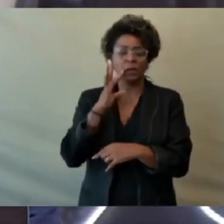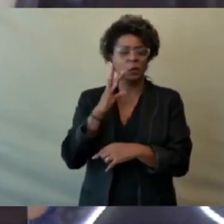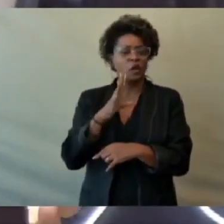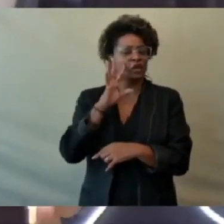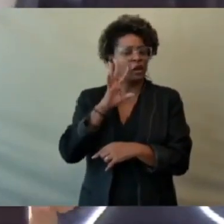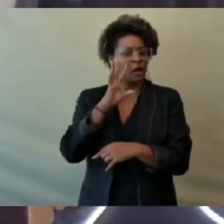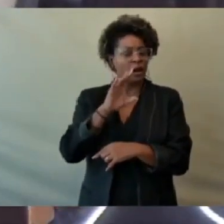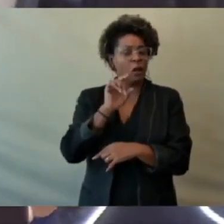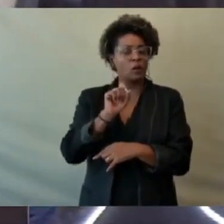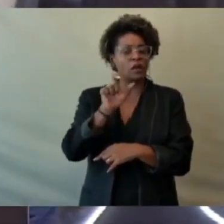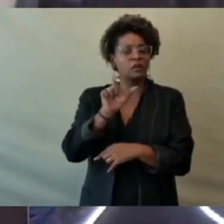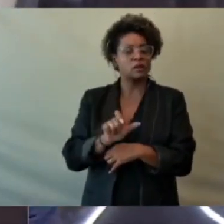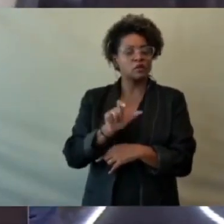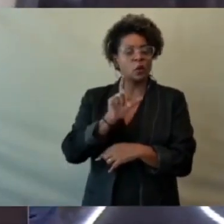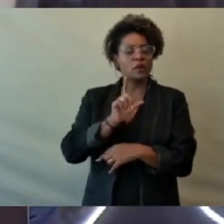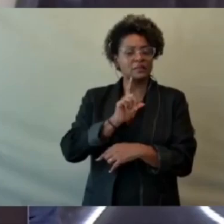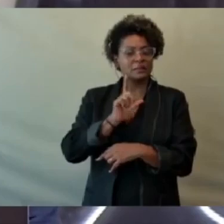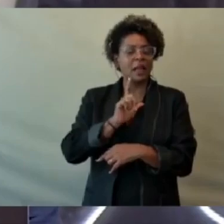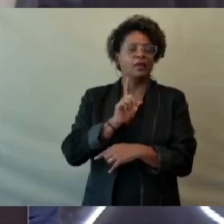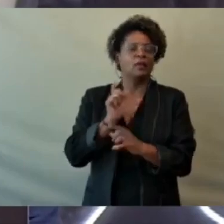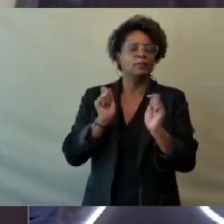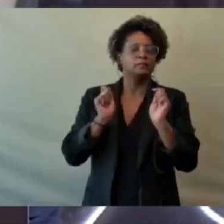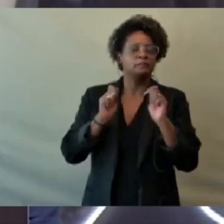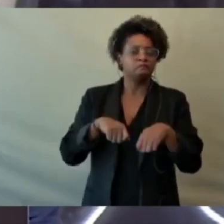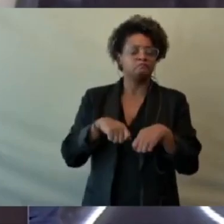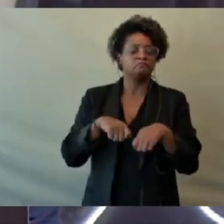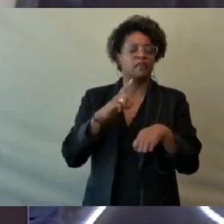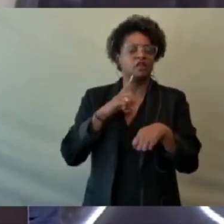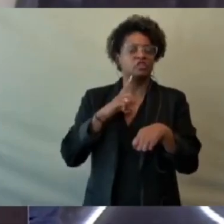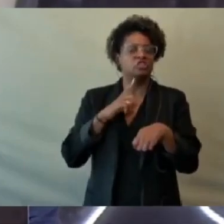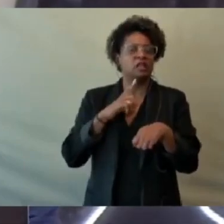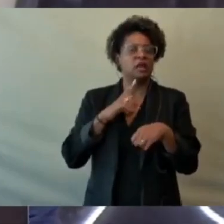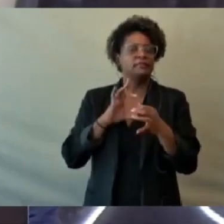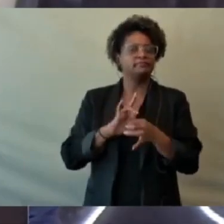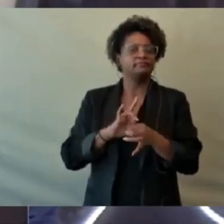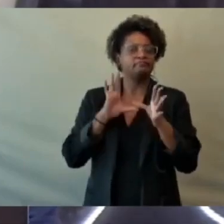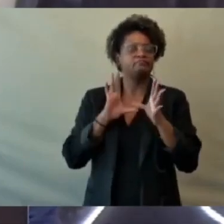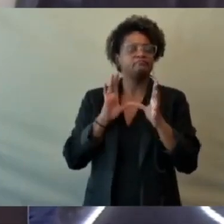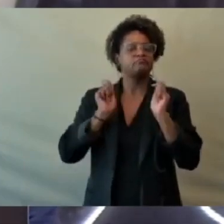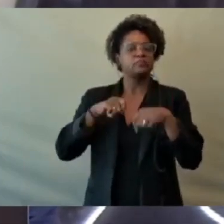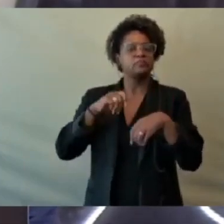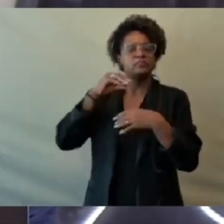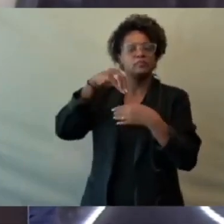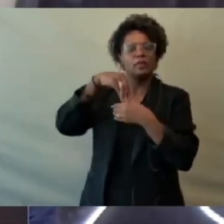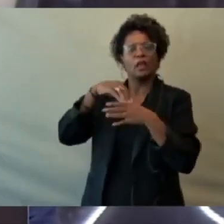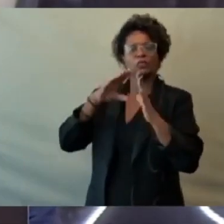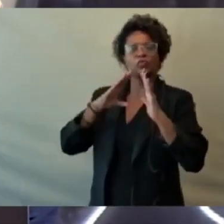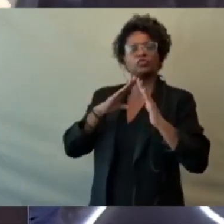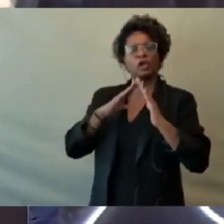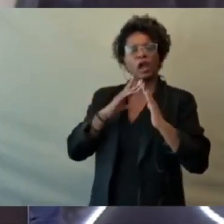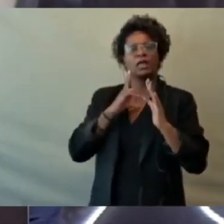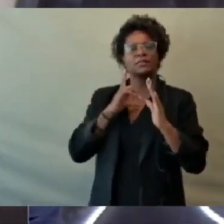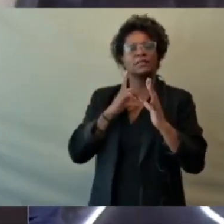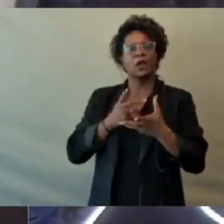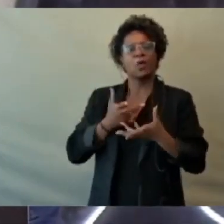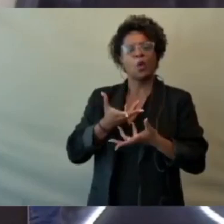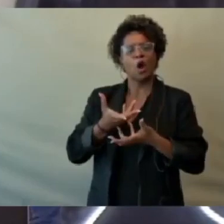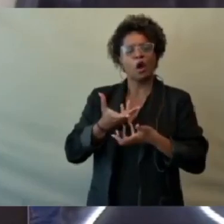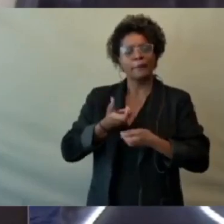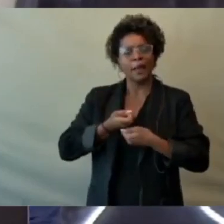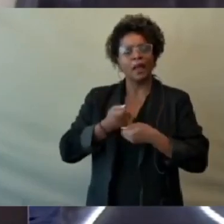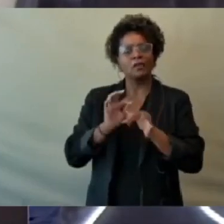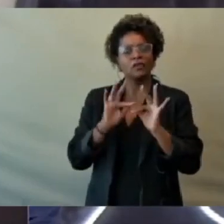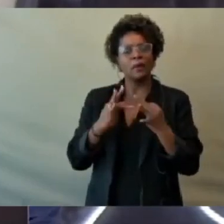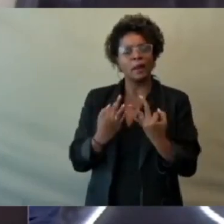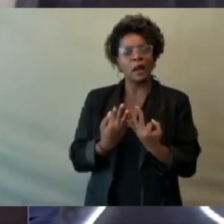conseguir na sua própria residência ser acolhida pelos familiares pela esposa mas infelizmente